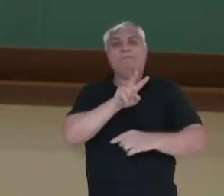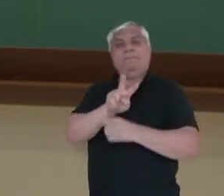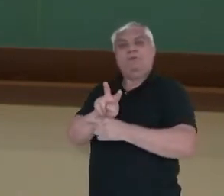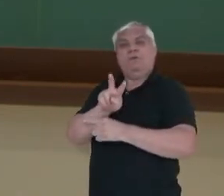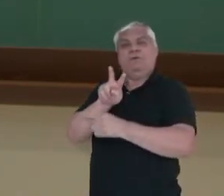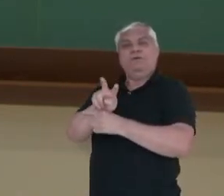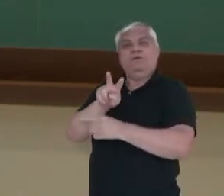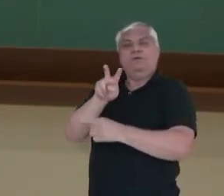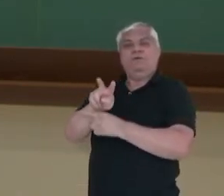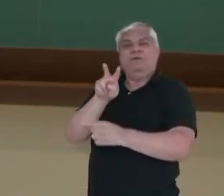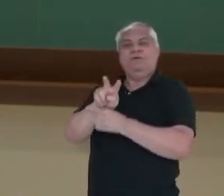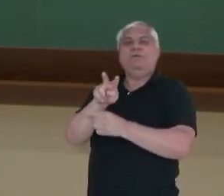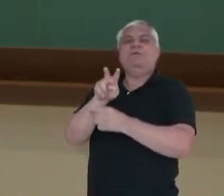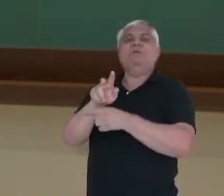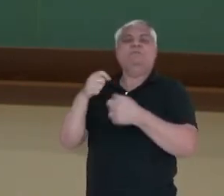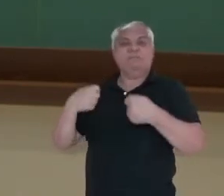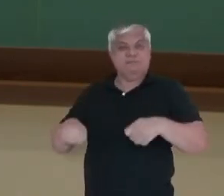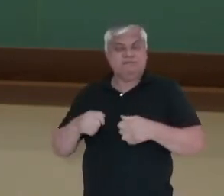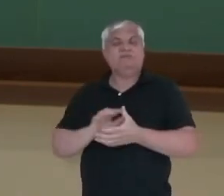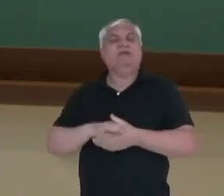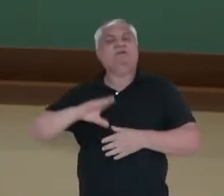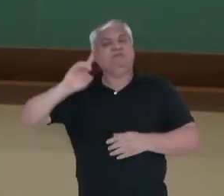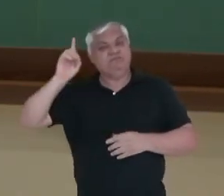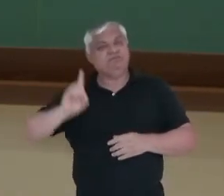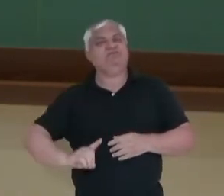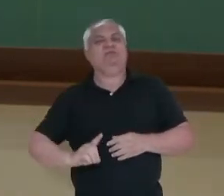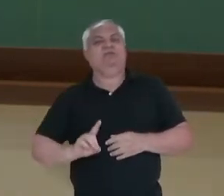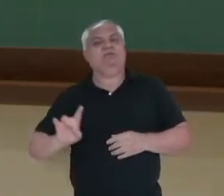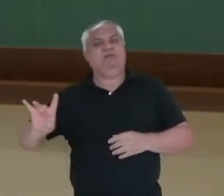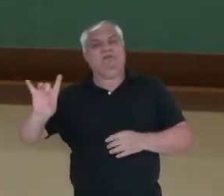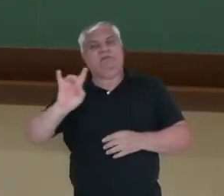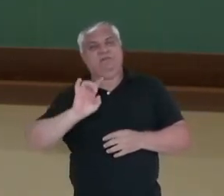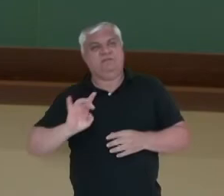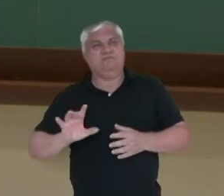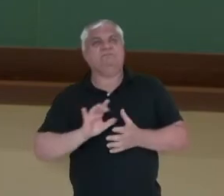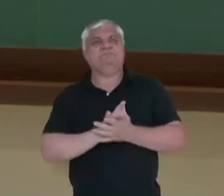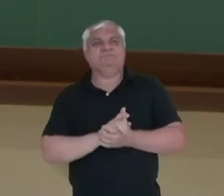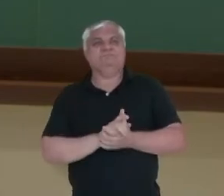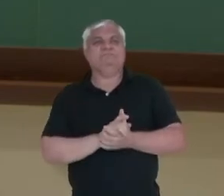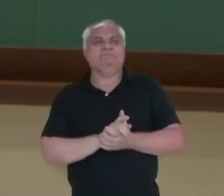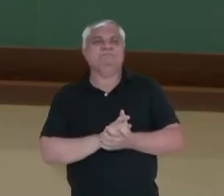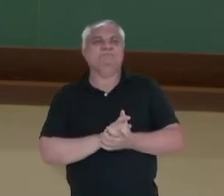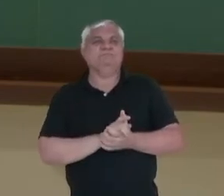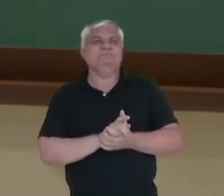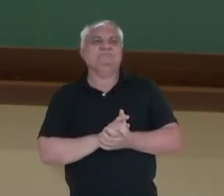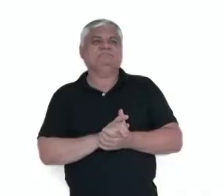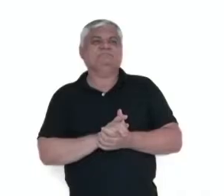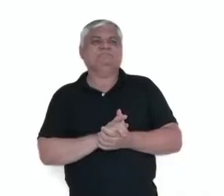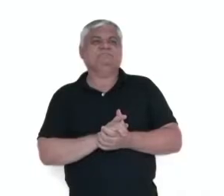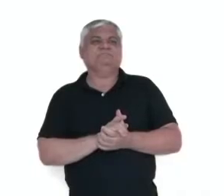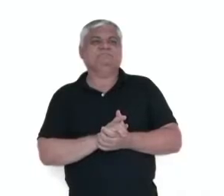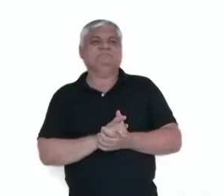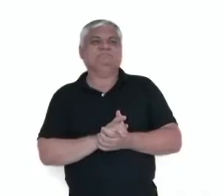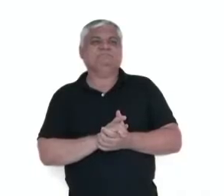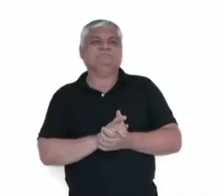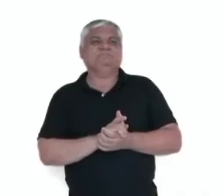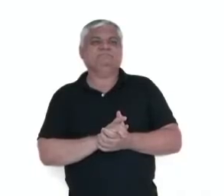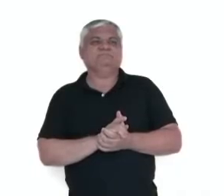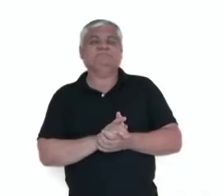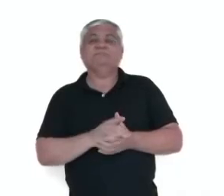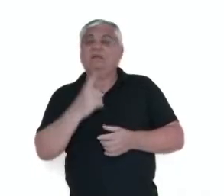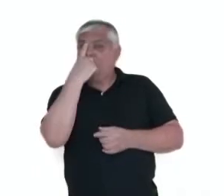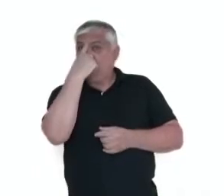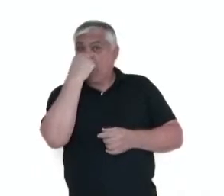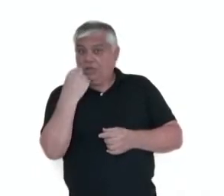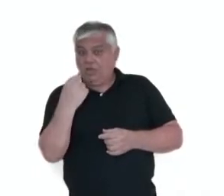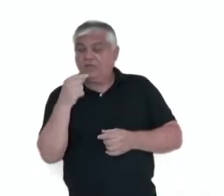proteção mínima a esses chamados direitos individuais, né? Os direitos naturais dos homens. Na concepção de Locke,